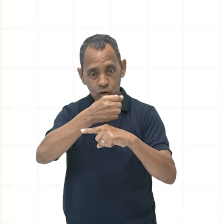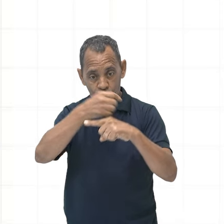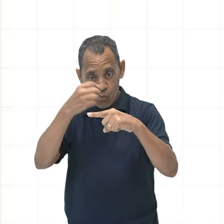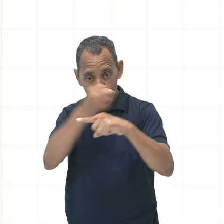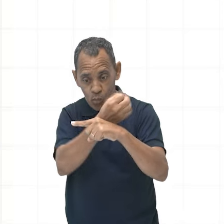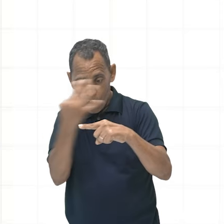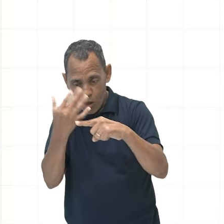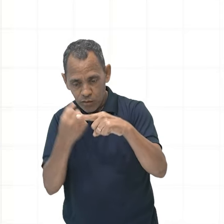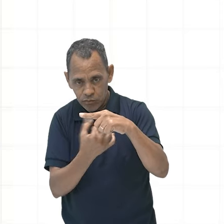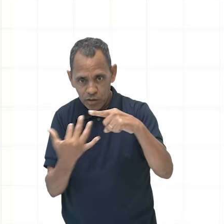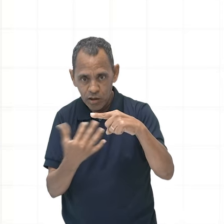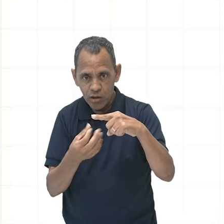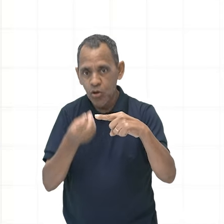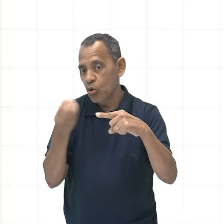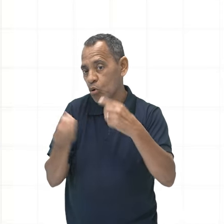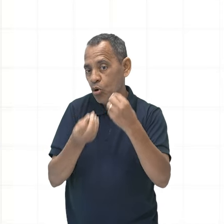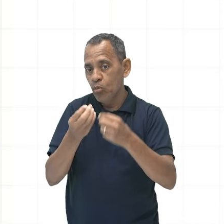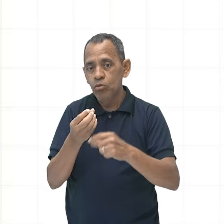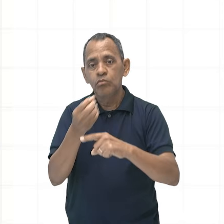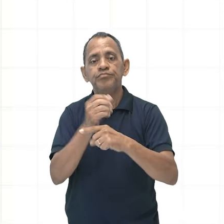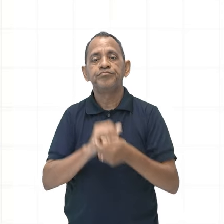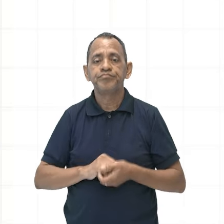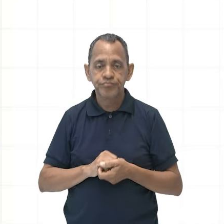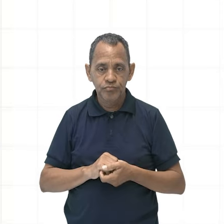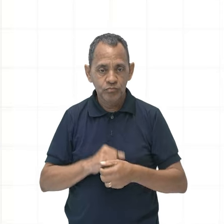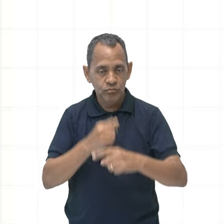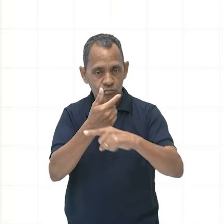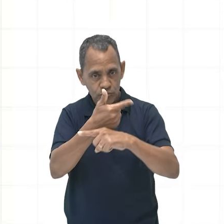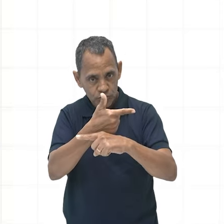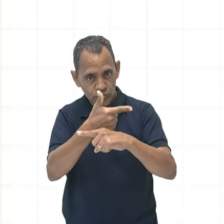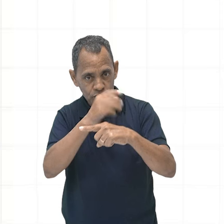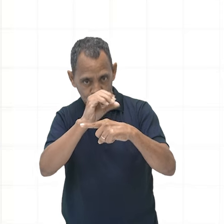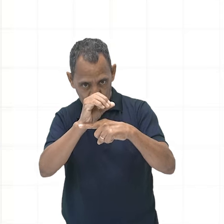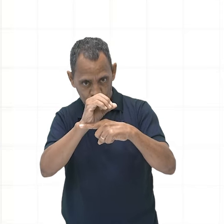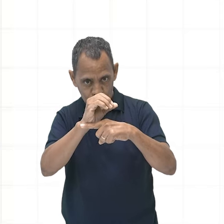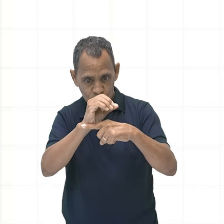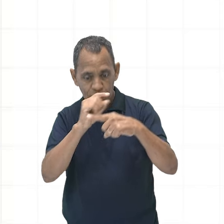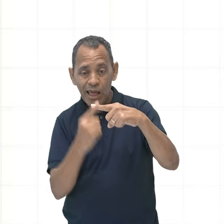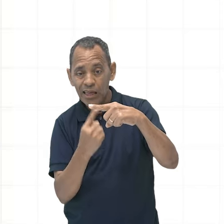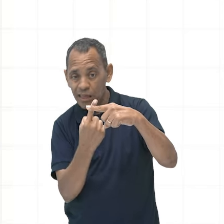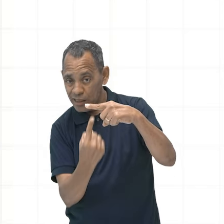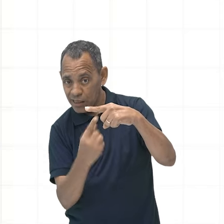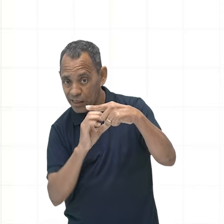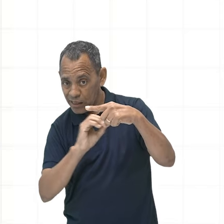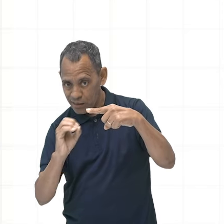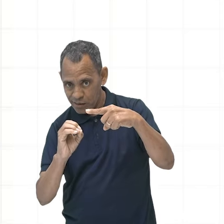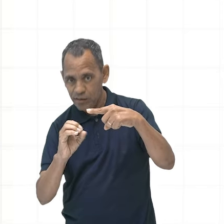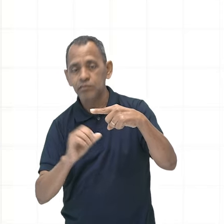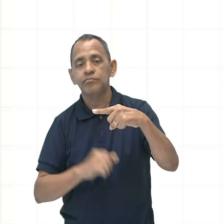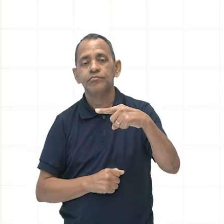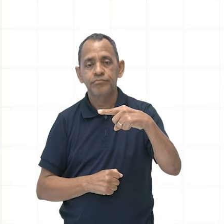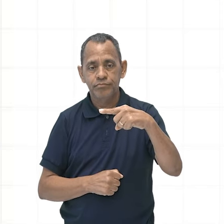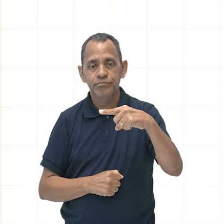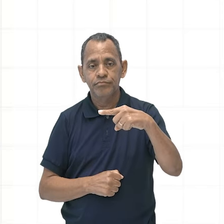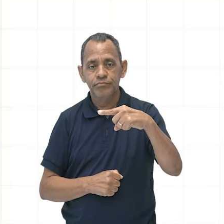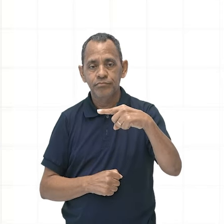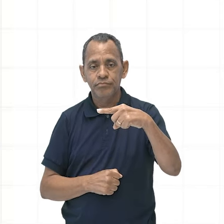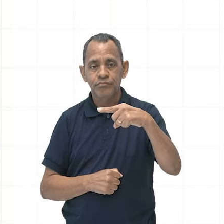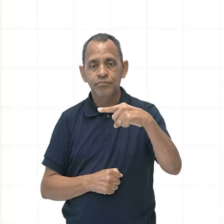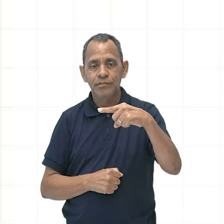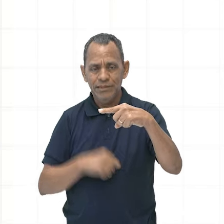gente vai transformar em fração? Coloca o 20 aí no numerador e esse porcento significa dividir